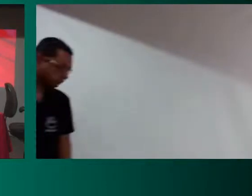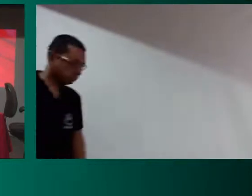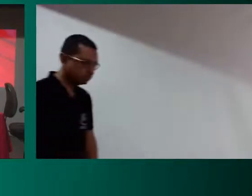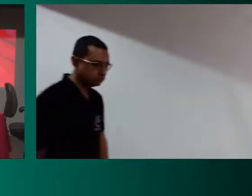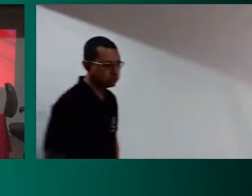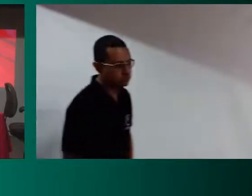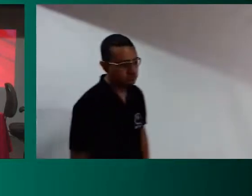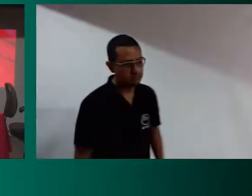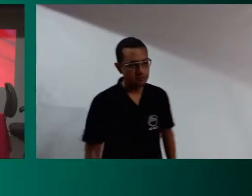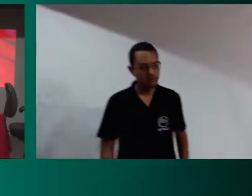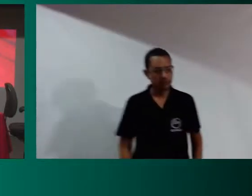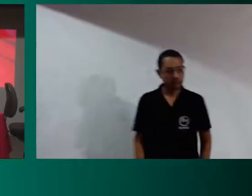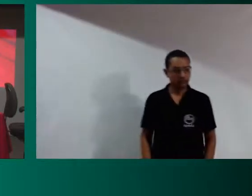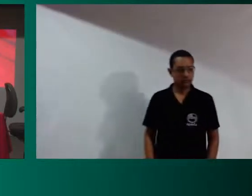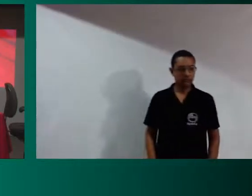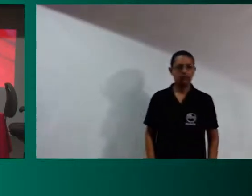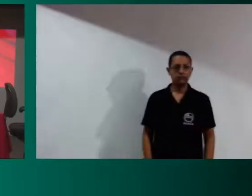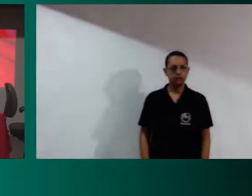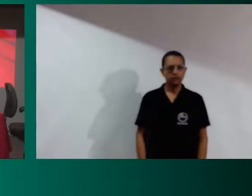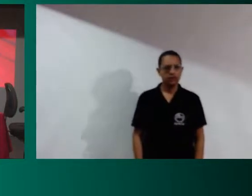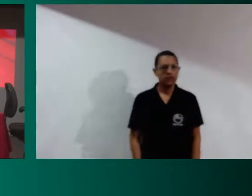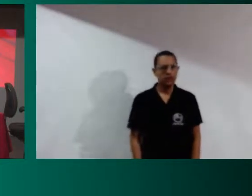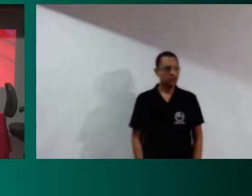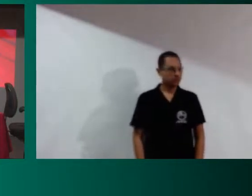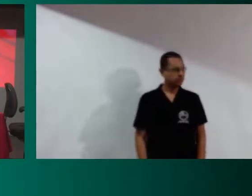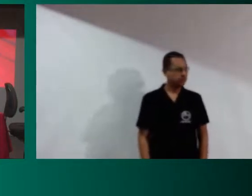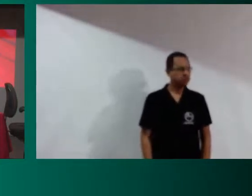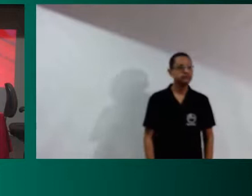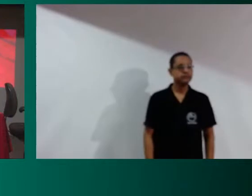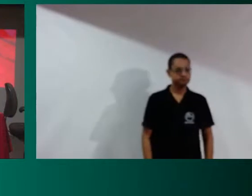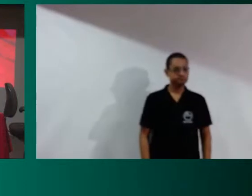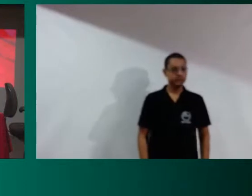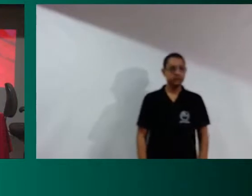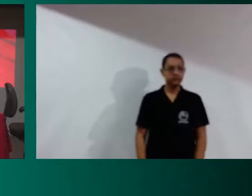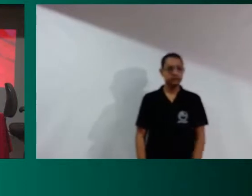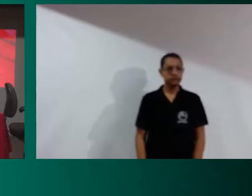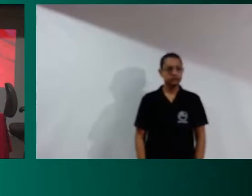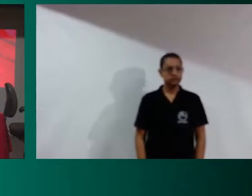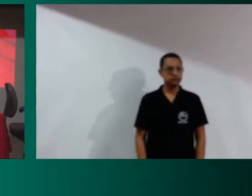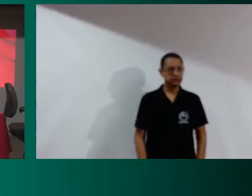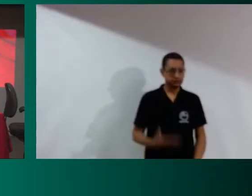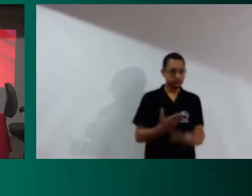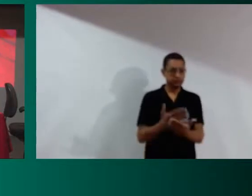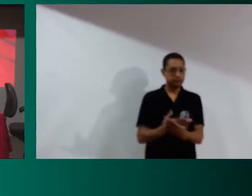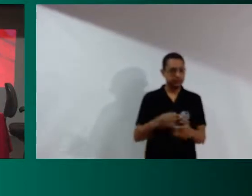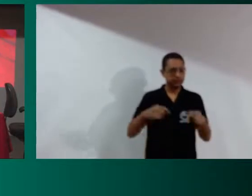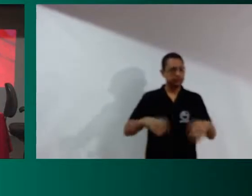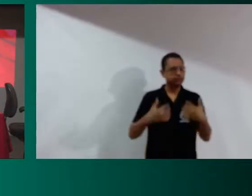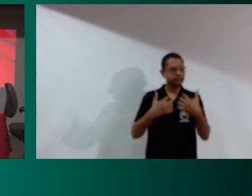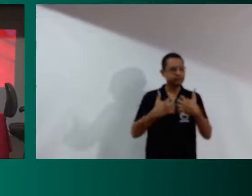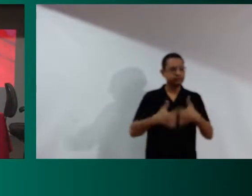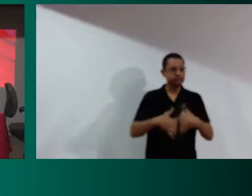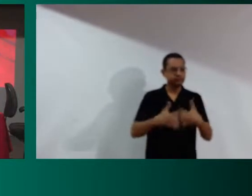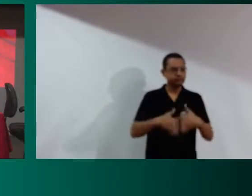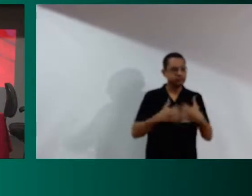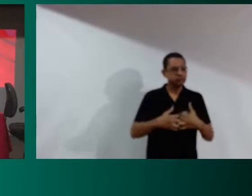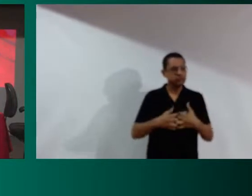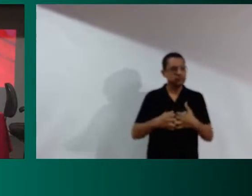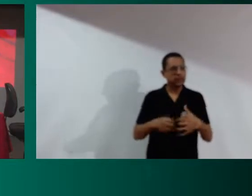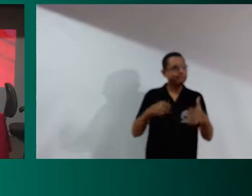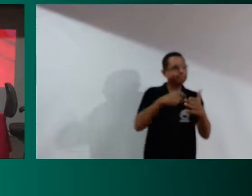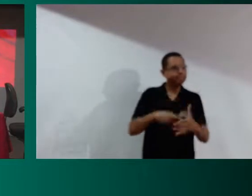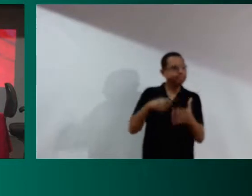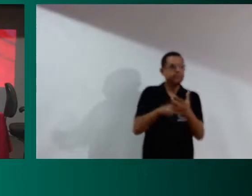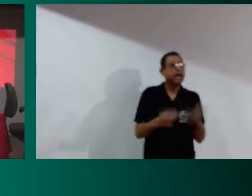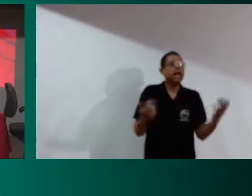absurdo sabe a luta do estudante do IFSC E aí eu vou fechar porque a cozinha solidária Essa é a mesma luta